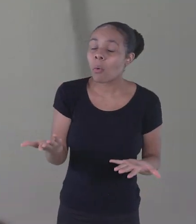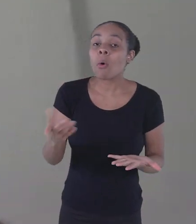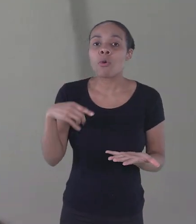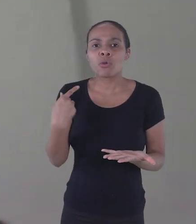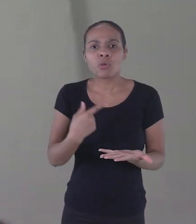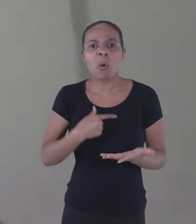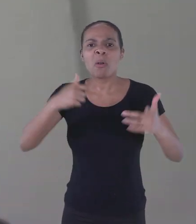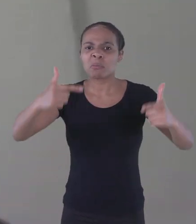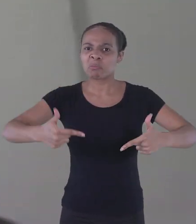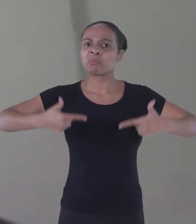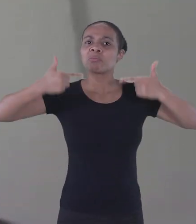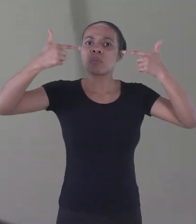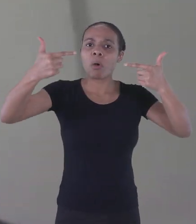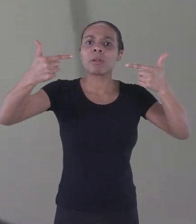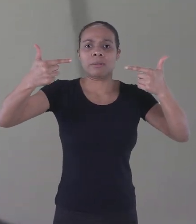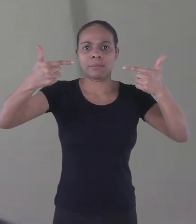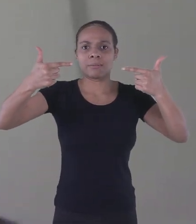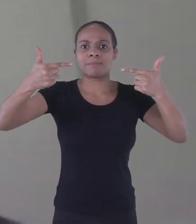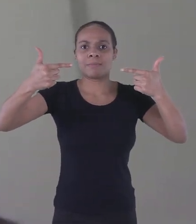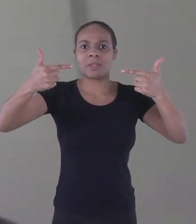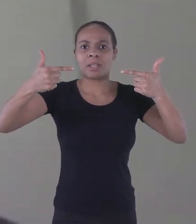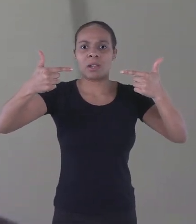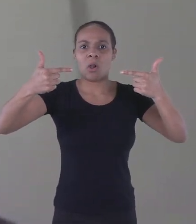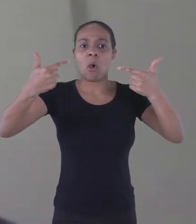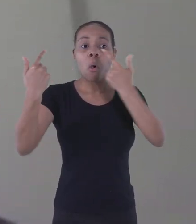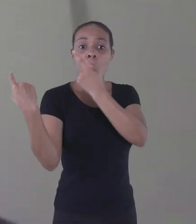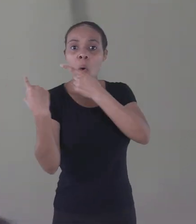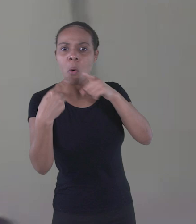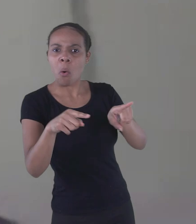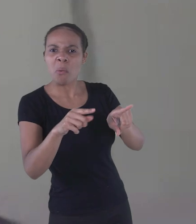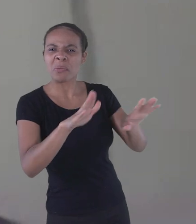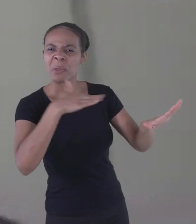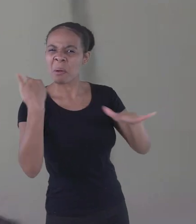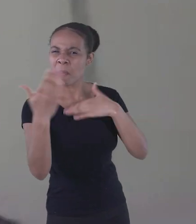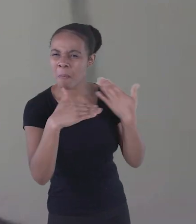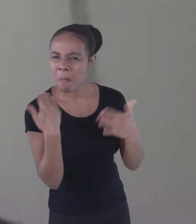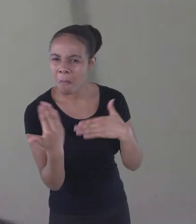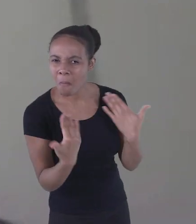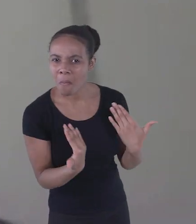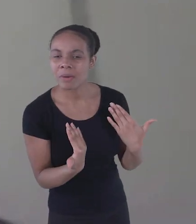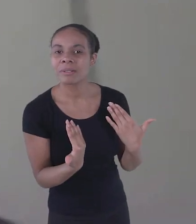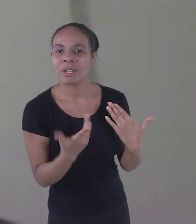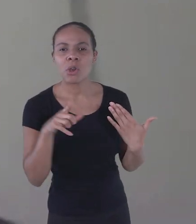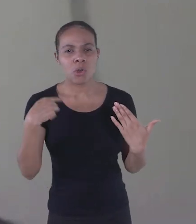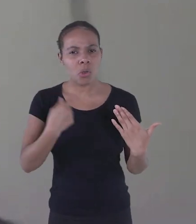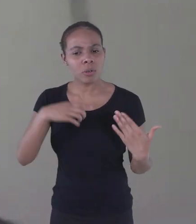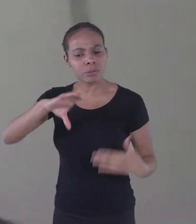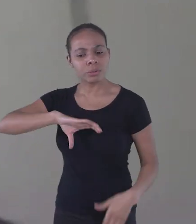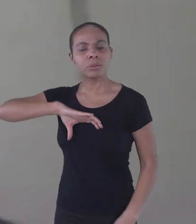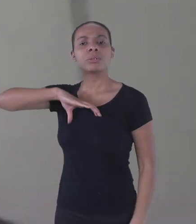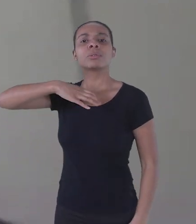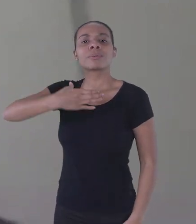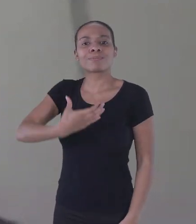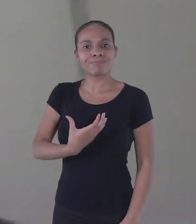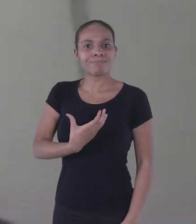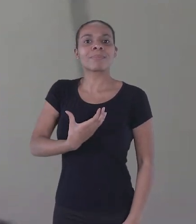esse genocídio e, de outro lado, nos cobrir de coragem e cada um de nós, dentro da